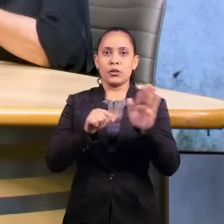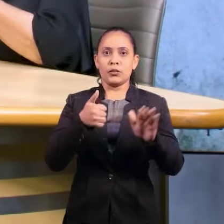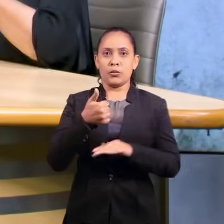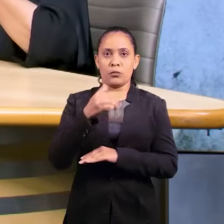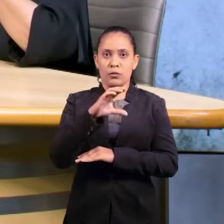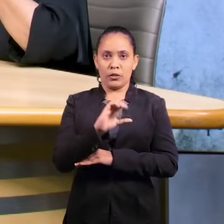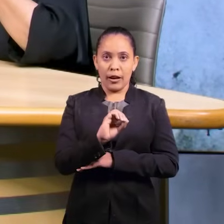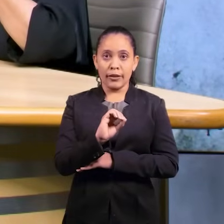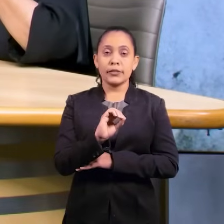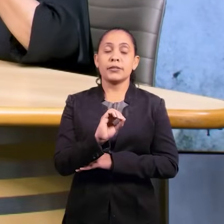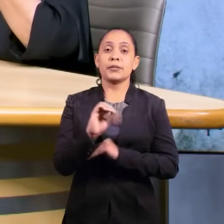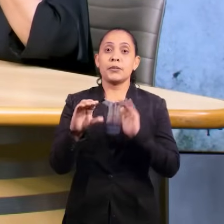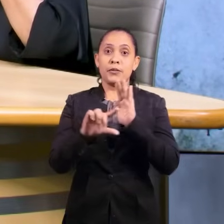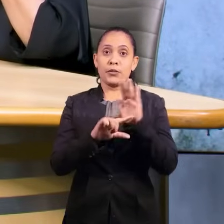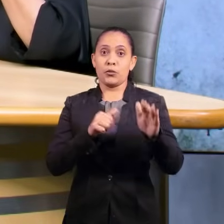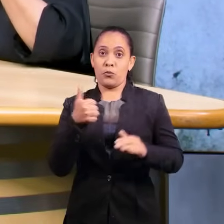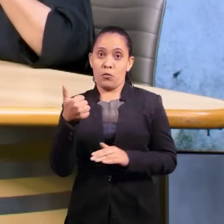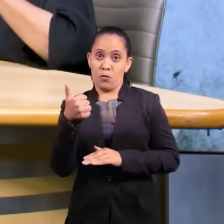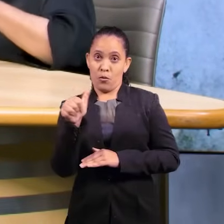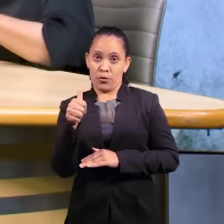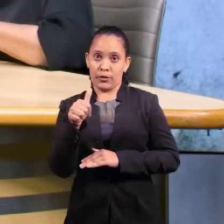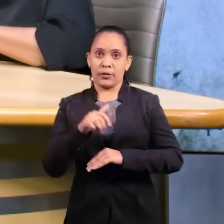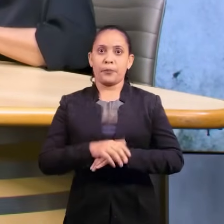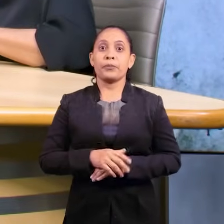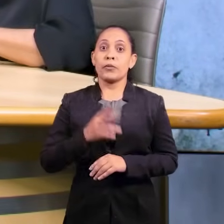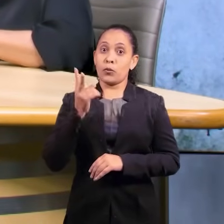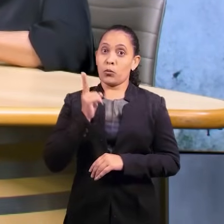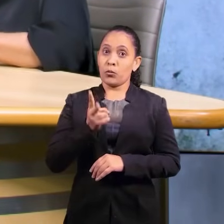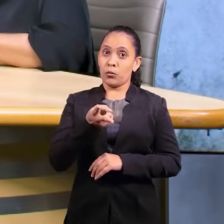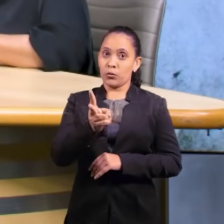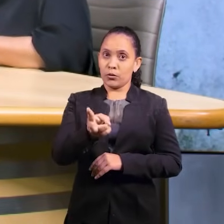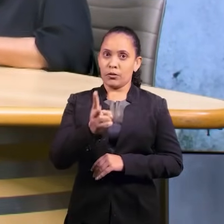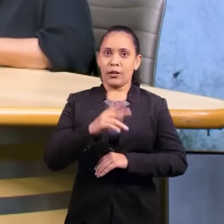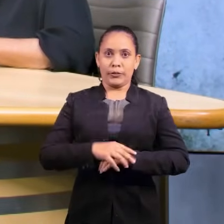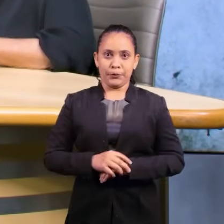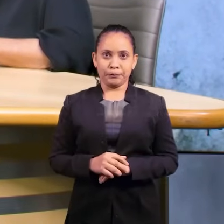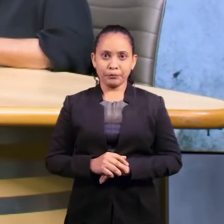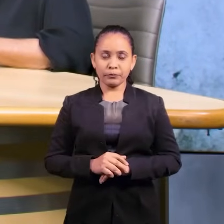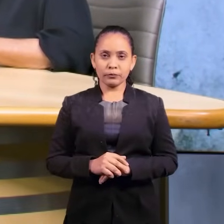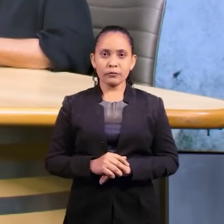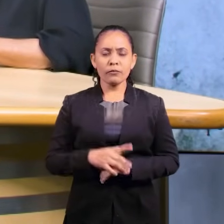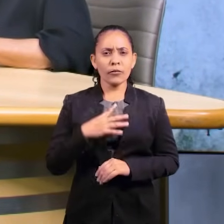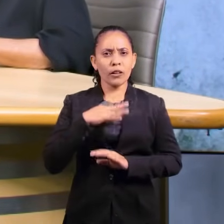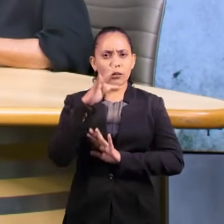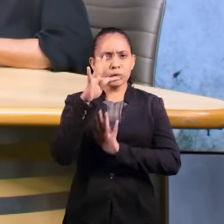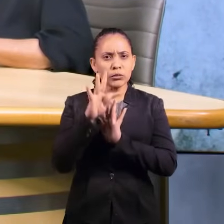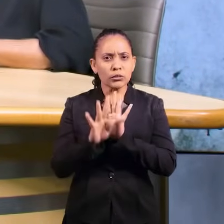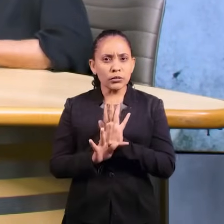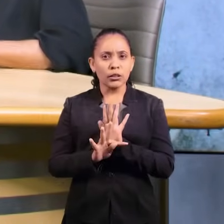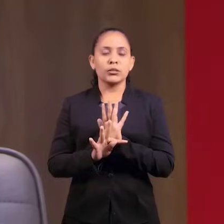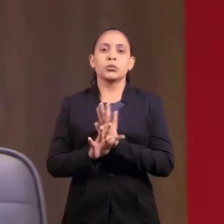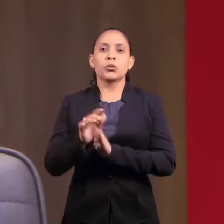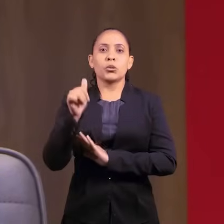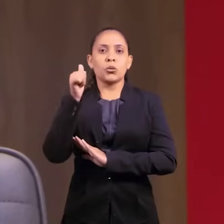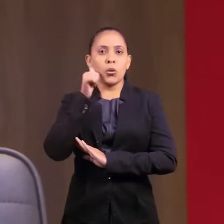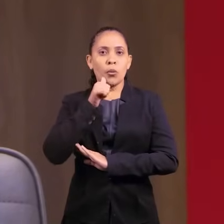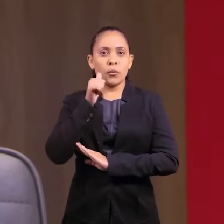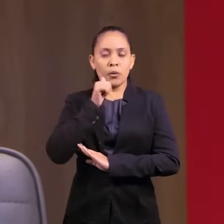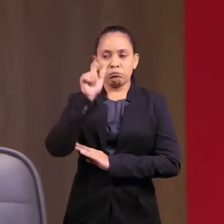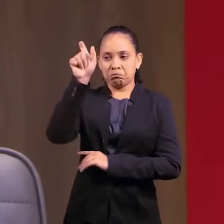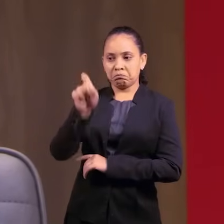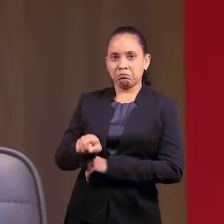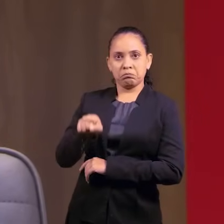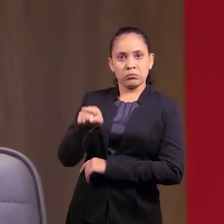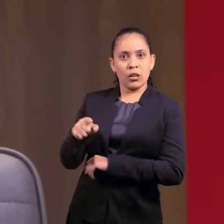e o versículo 11. E vamos dar continuidade àquele texto sobre a mulher pega em